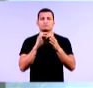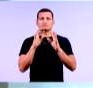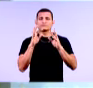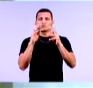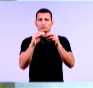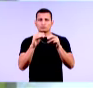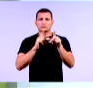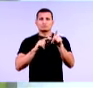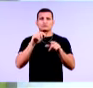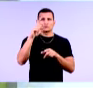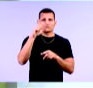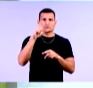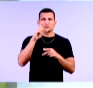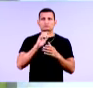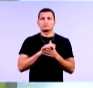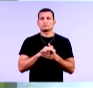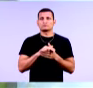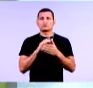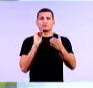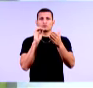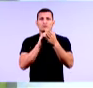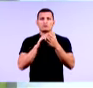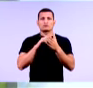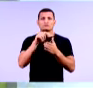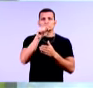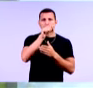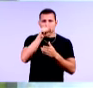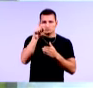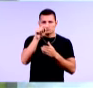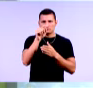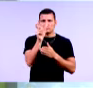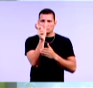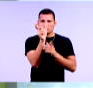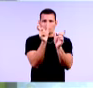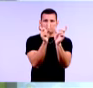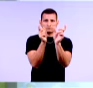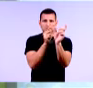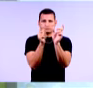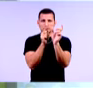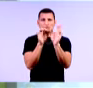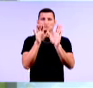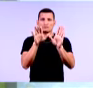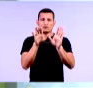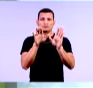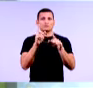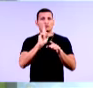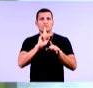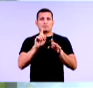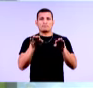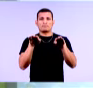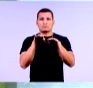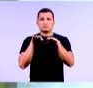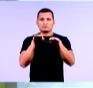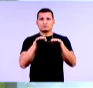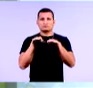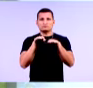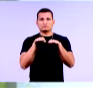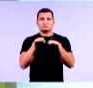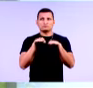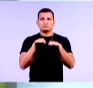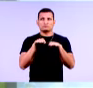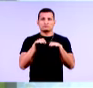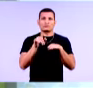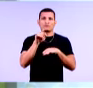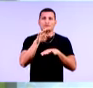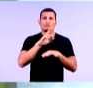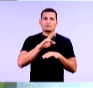Funciona. Se eu colocar um underline entre as duas palavras, funciona? Também funciona. Só que não é padrão. Então você vai chegar, se